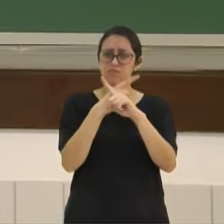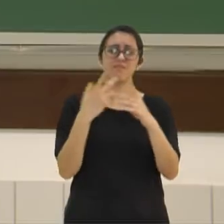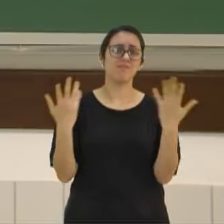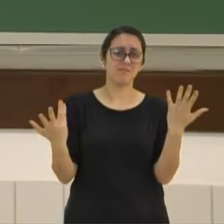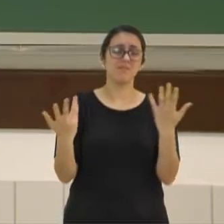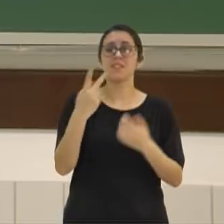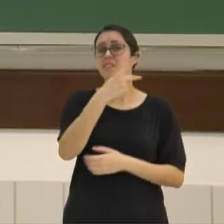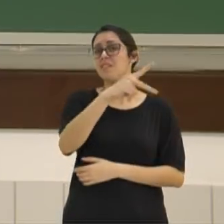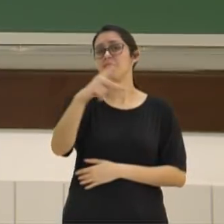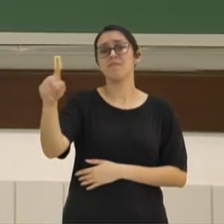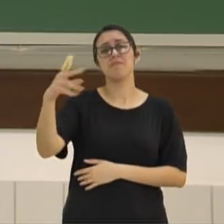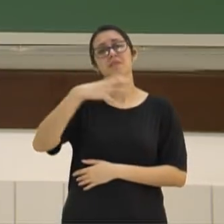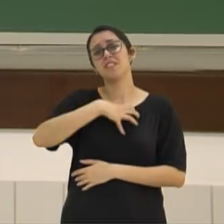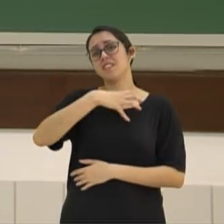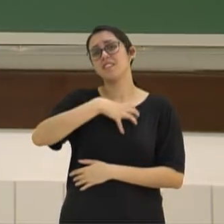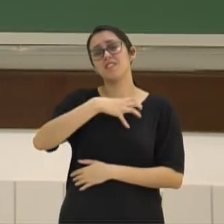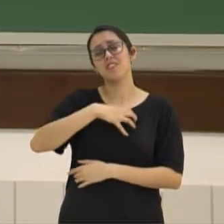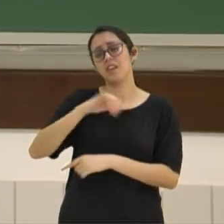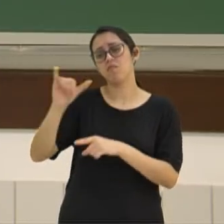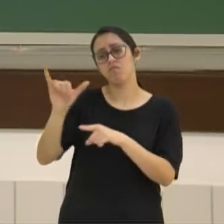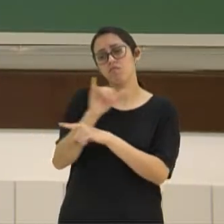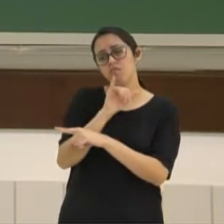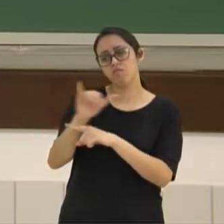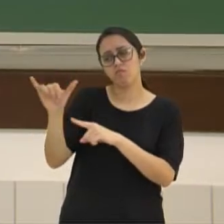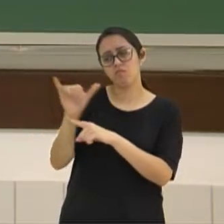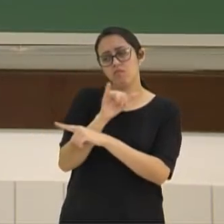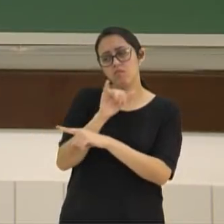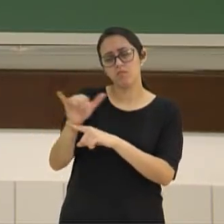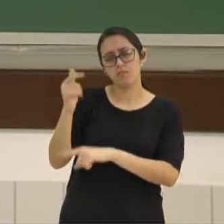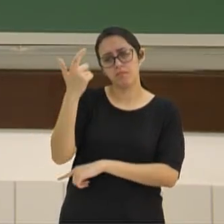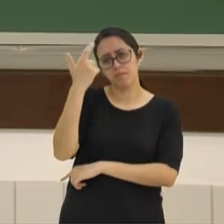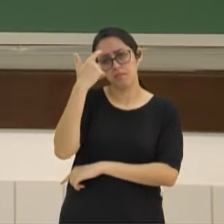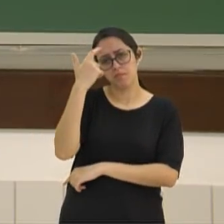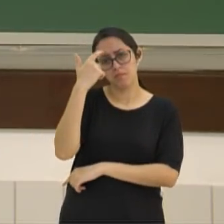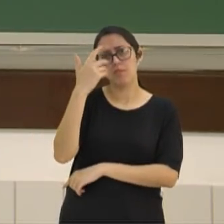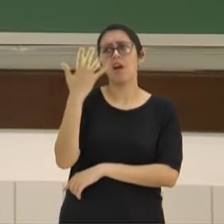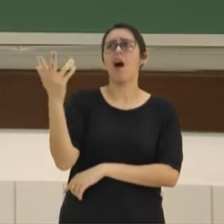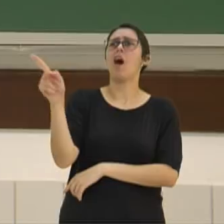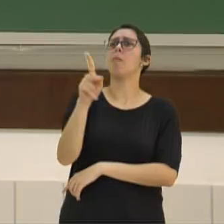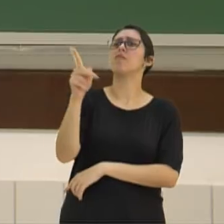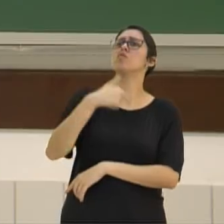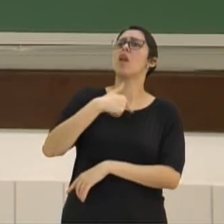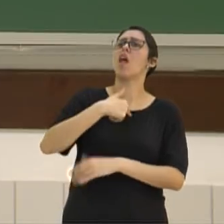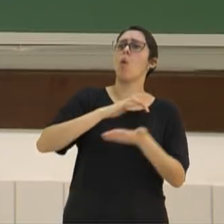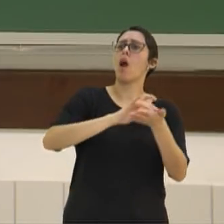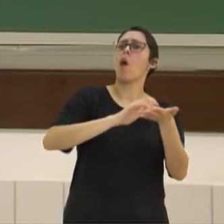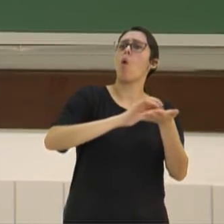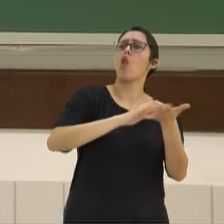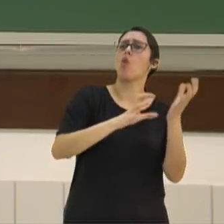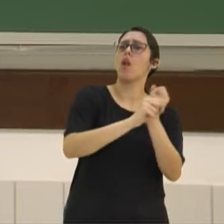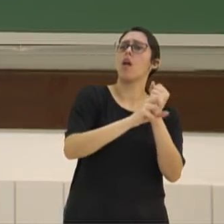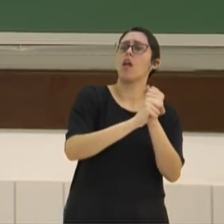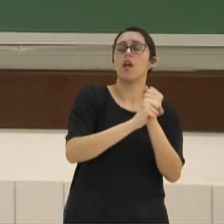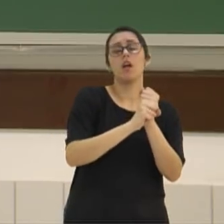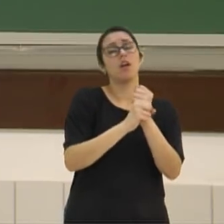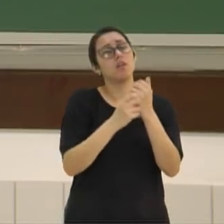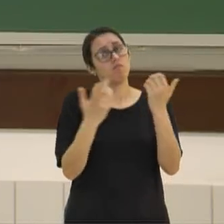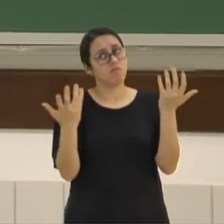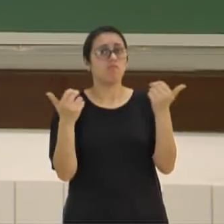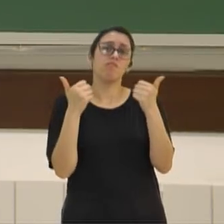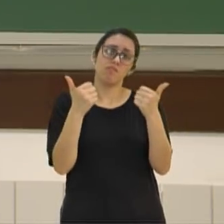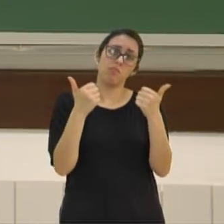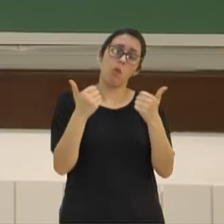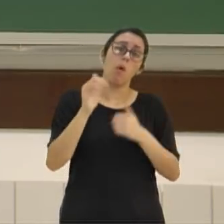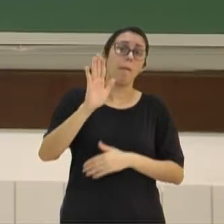você criar ferramentas que você vai dividir. Ah, professora, eu usei a calculadora. Tudo bem, mas você tem que fazer